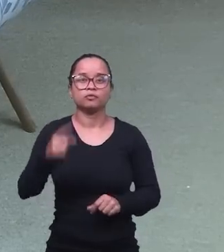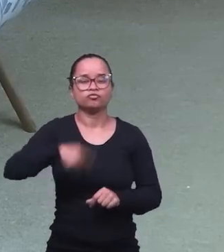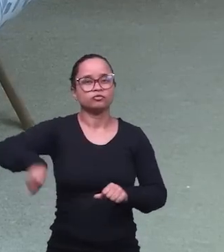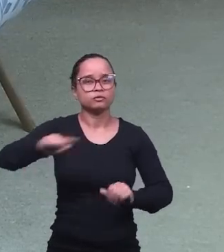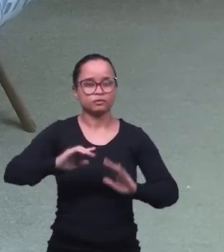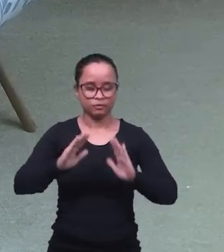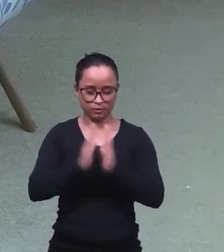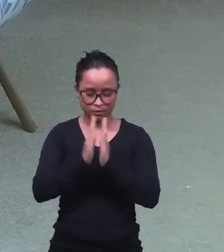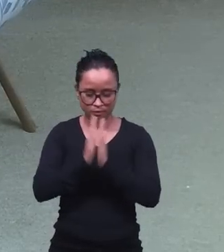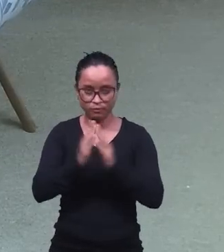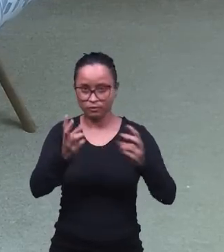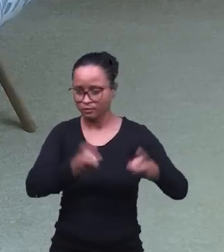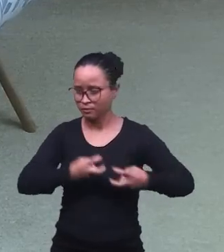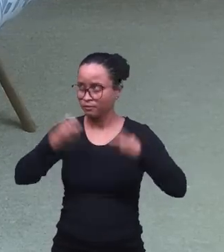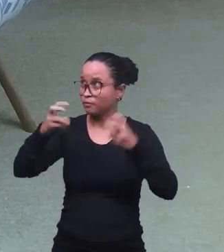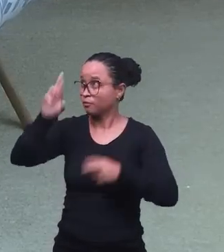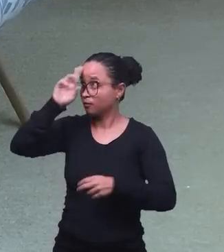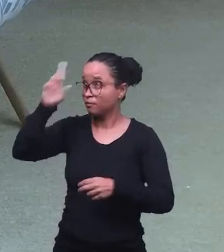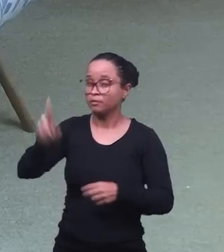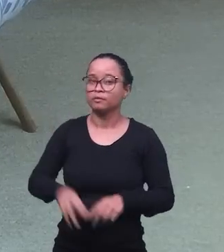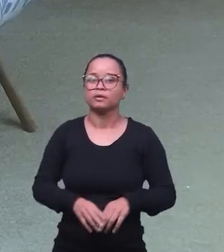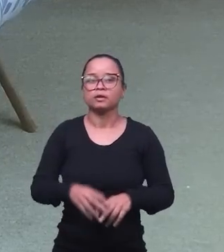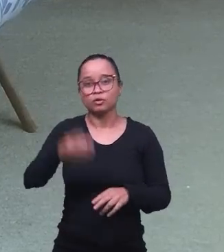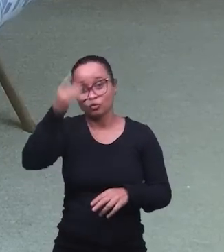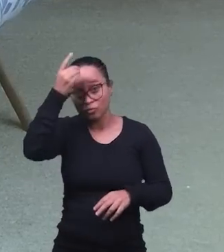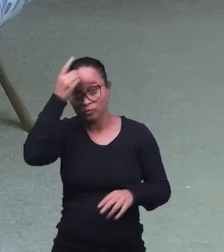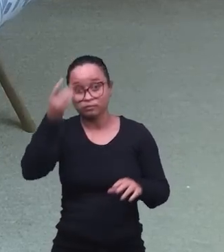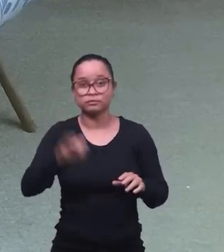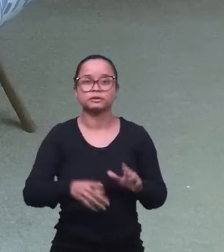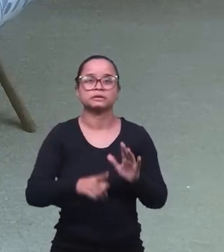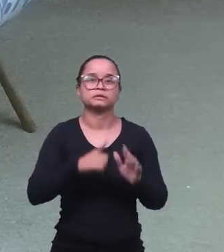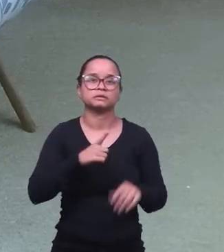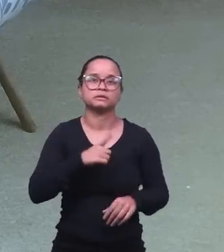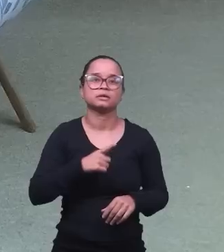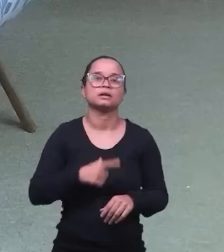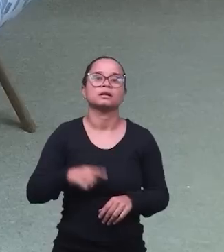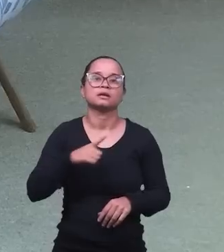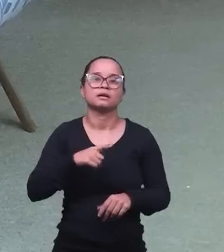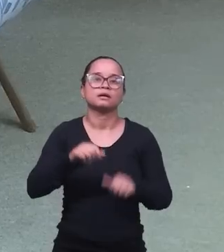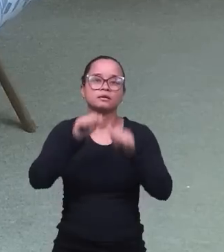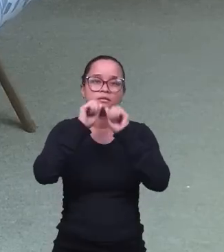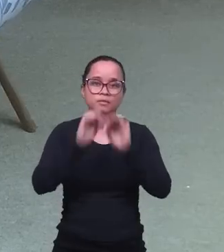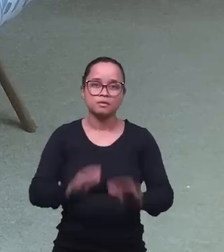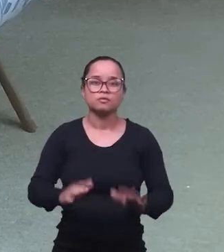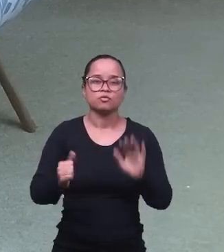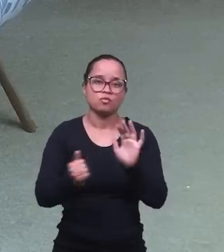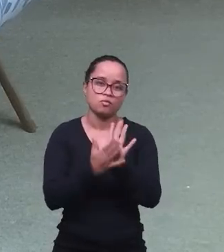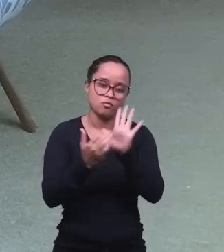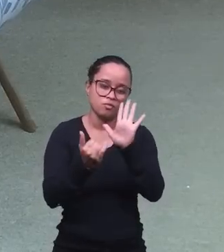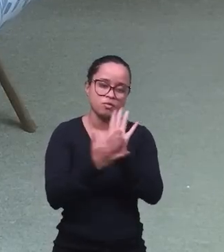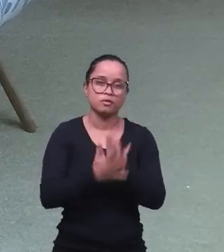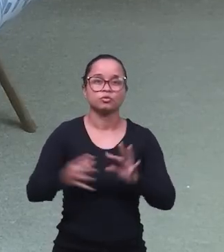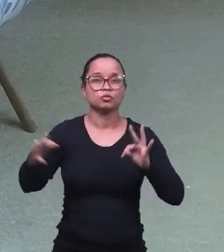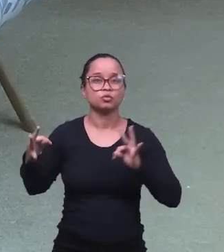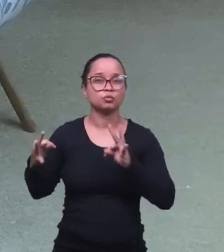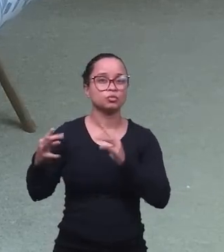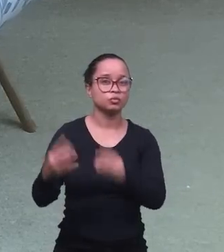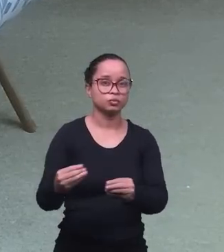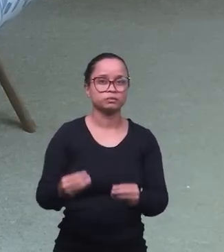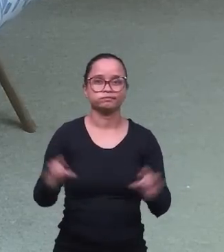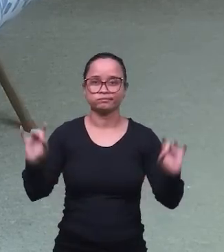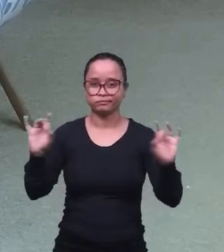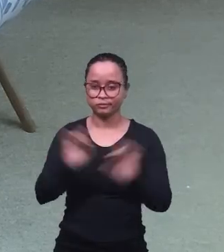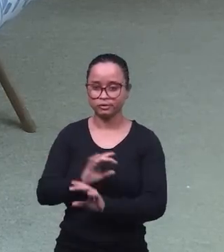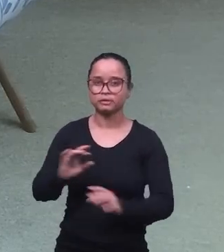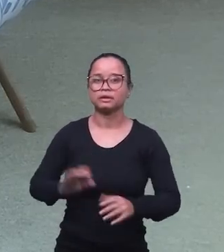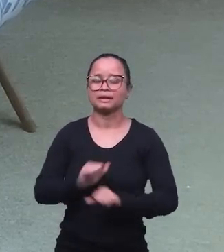onde intercedemos, clamamos ao Senhor para que Ele conceda dons acerca daquele que vai estar ali, da mensagem, dos louvores,